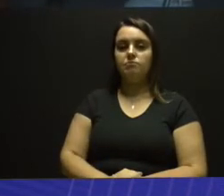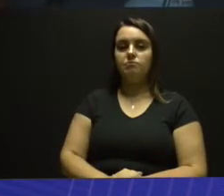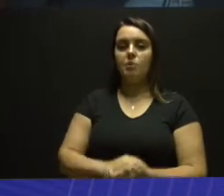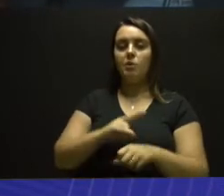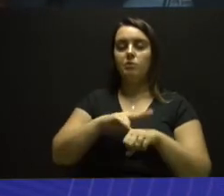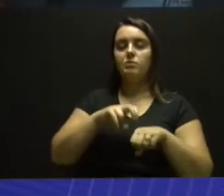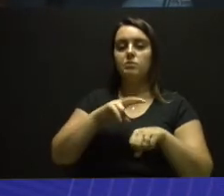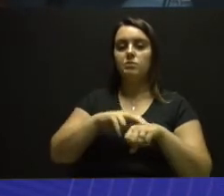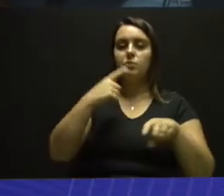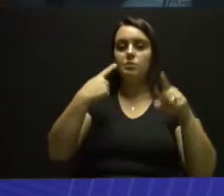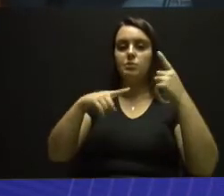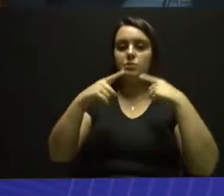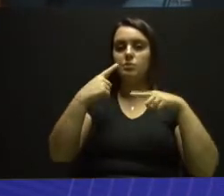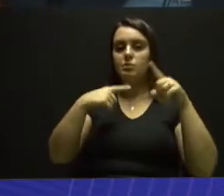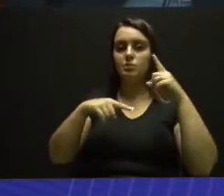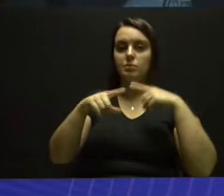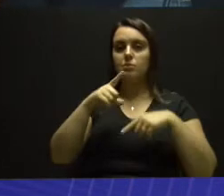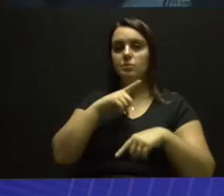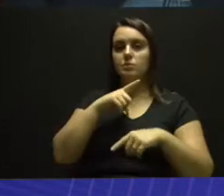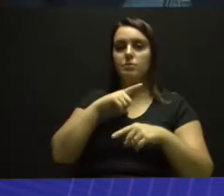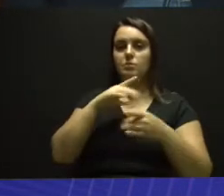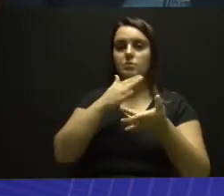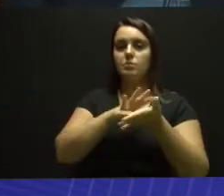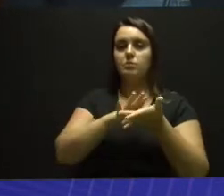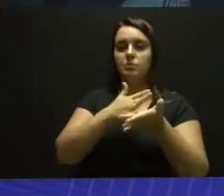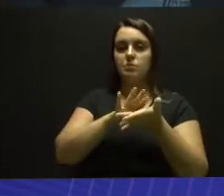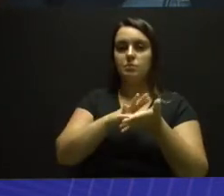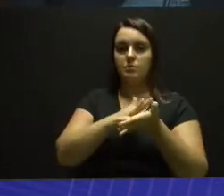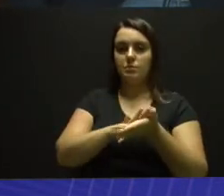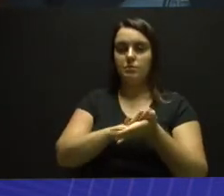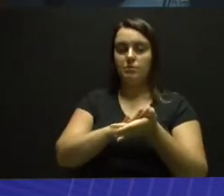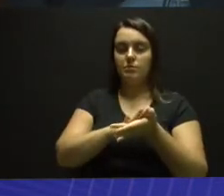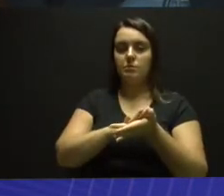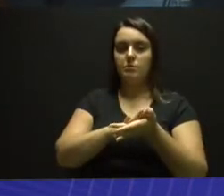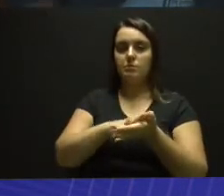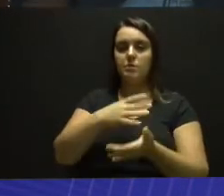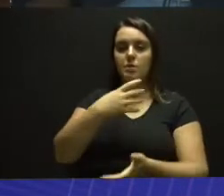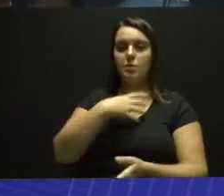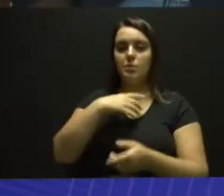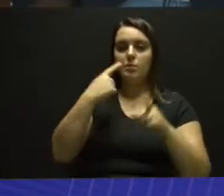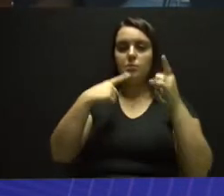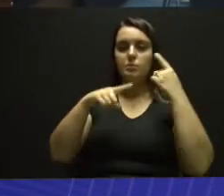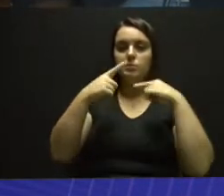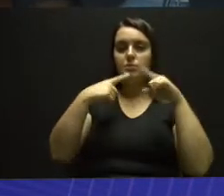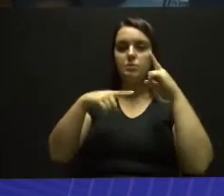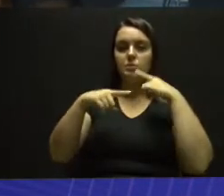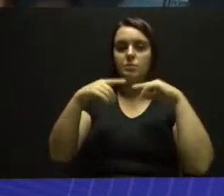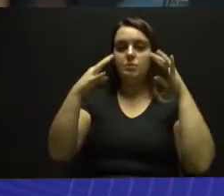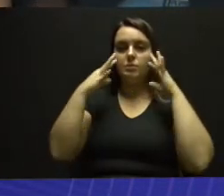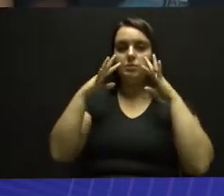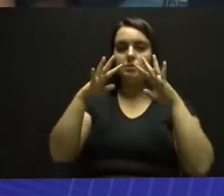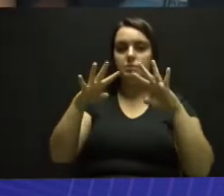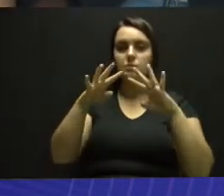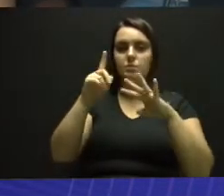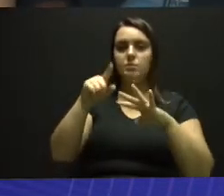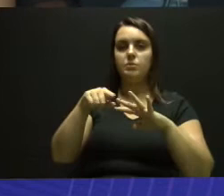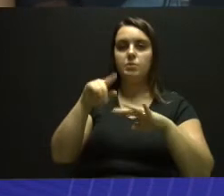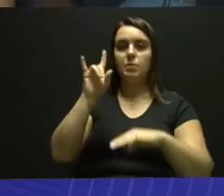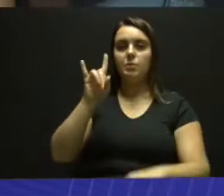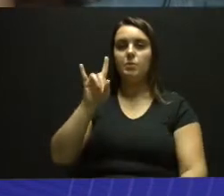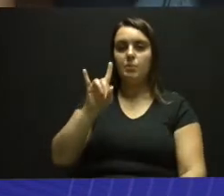de ter sua história com a música relacionada com pagode o primeiro estilo musical que chamou sua atenção foi o rock